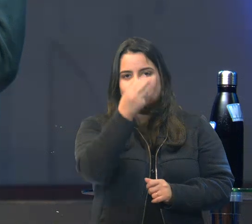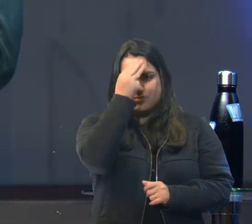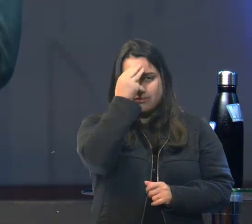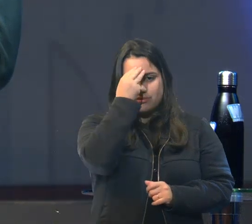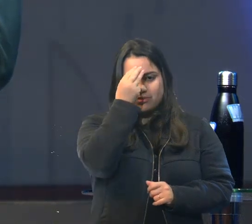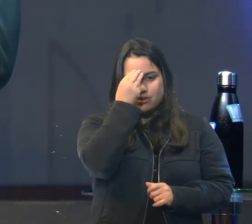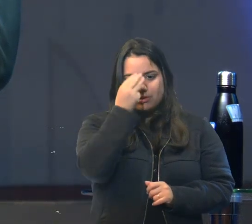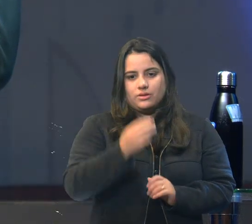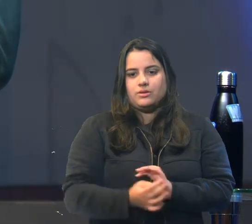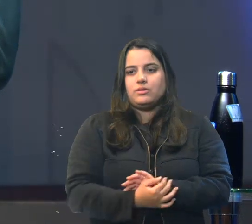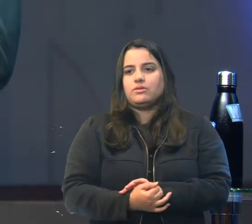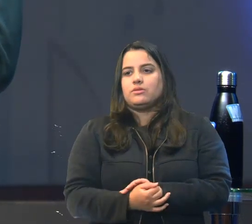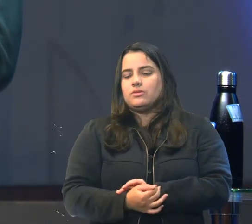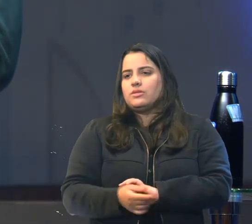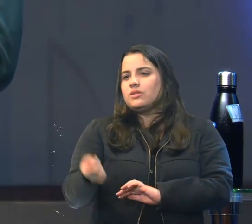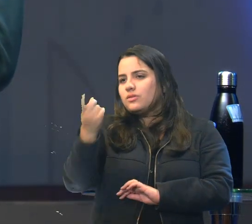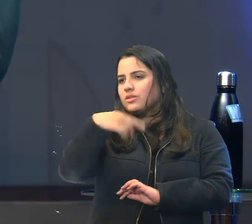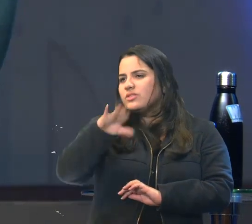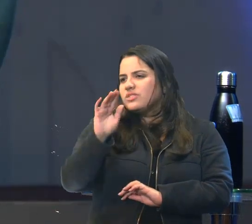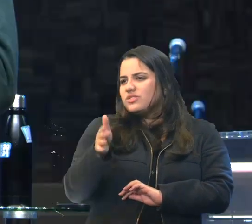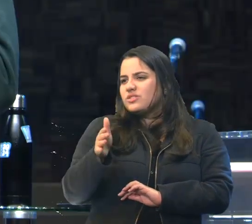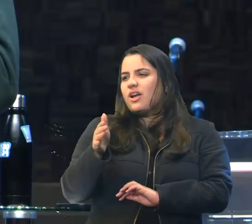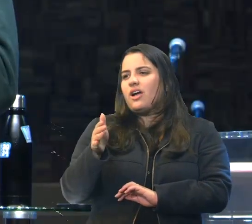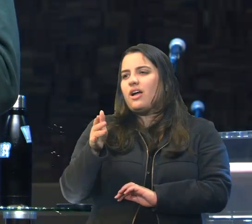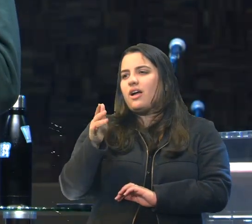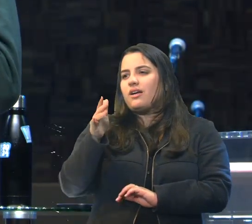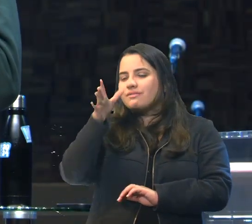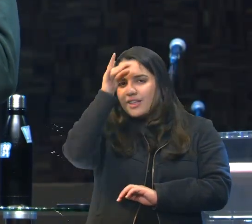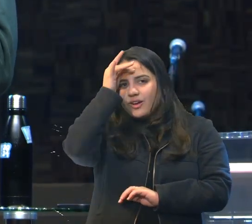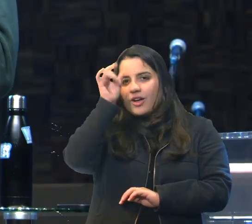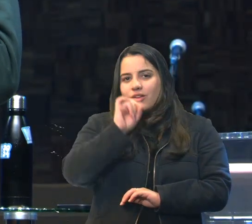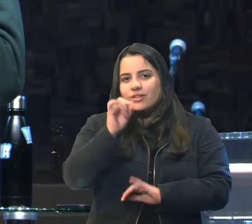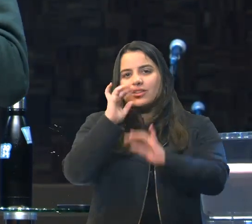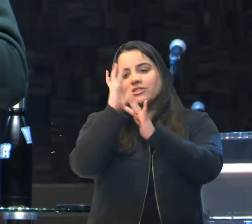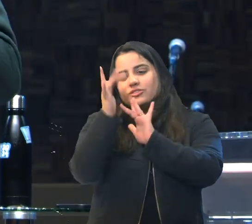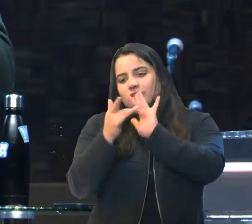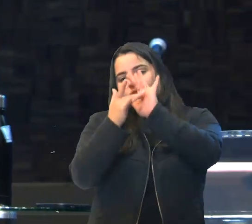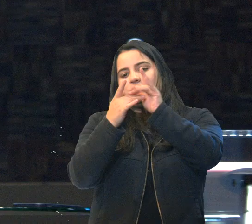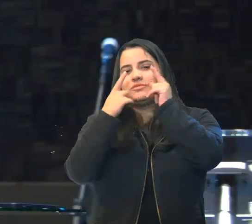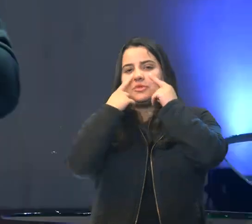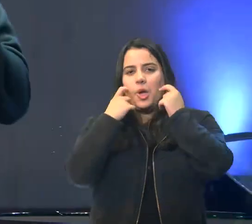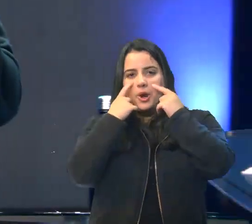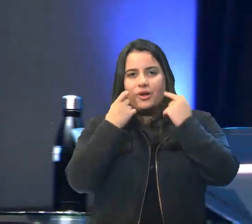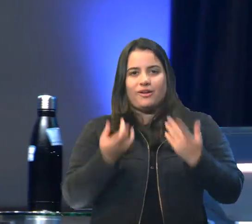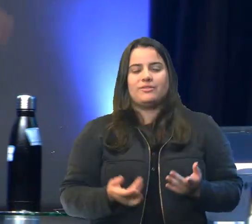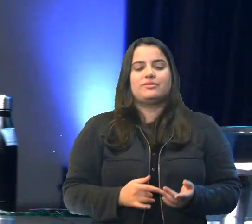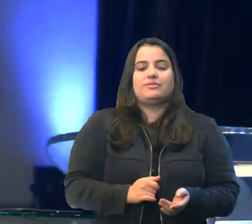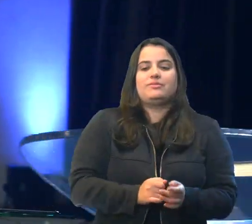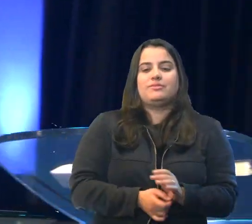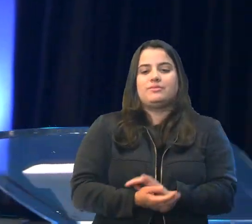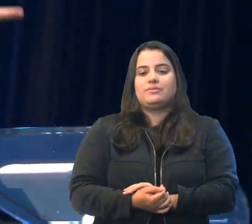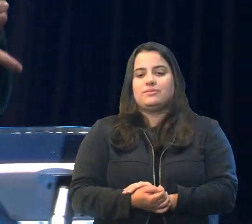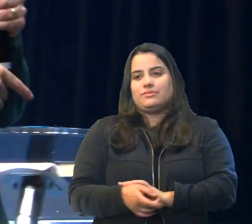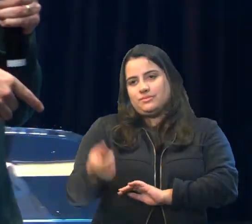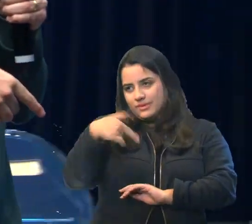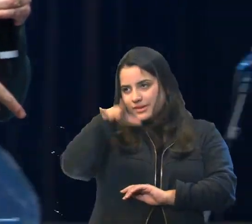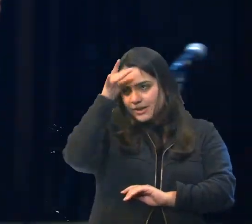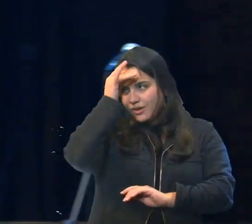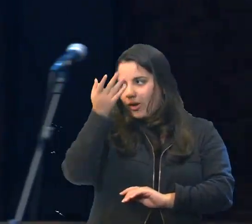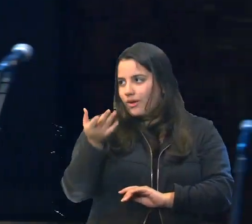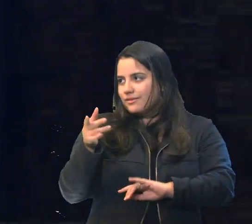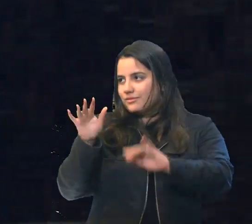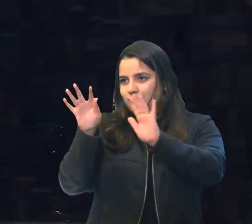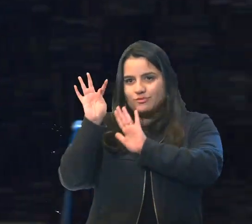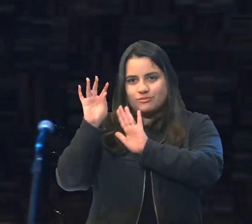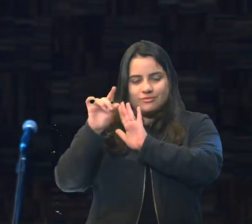texto que muitos adolescentes decoram, João 11:35. Jesus chorou. Trata de decorar um versículo maior,